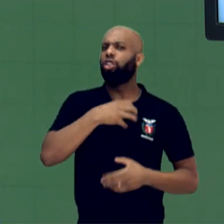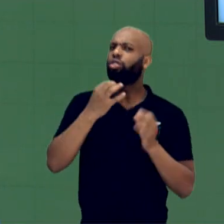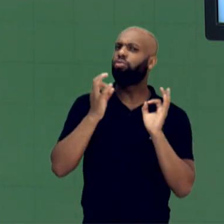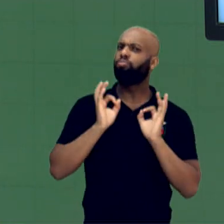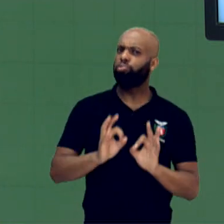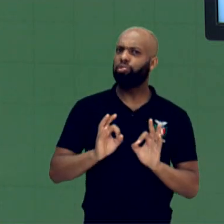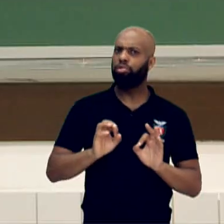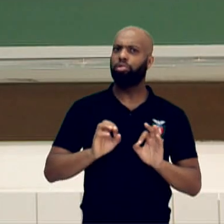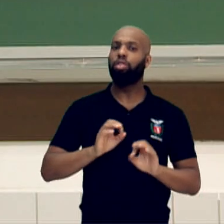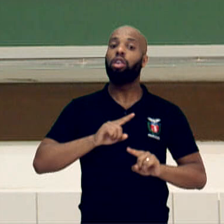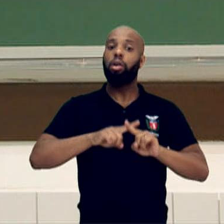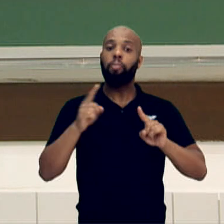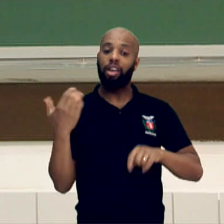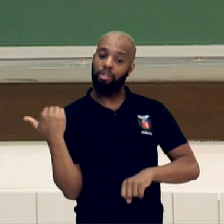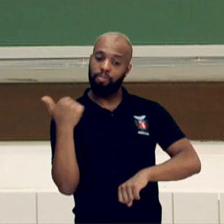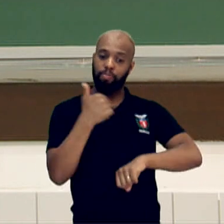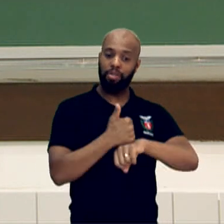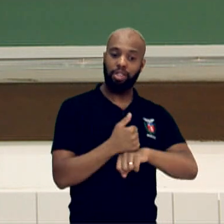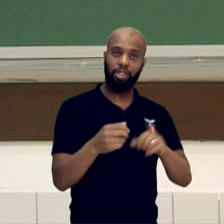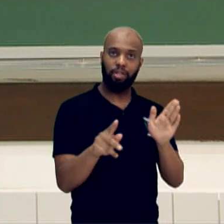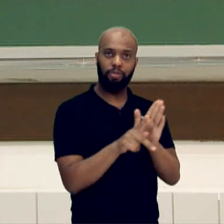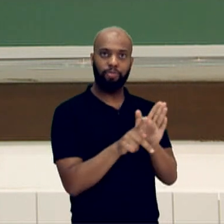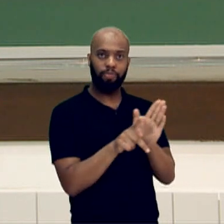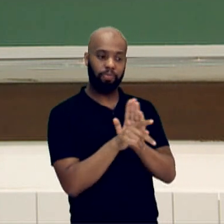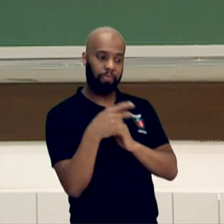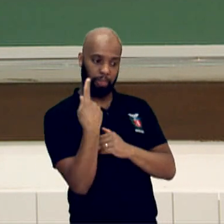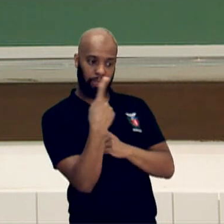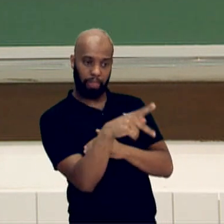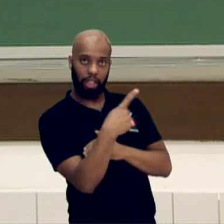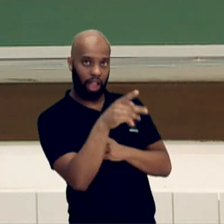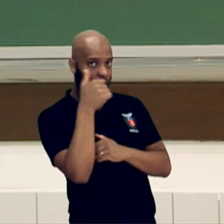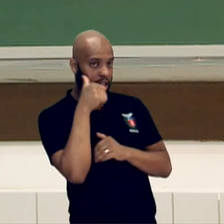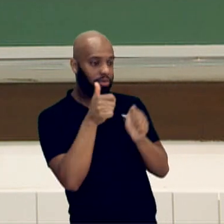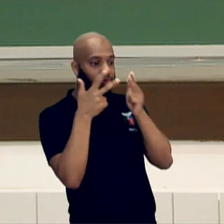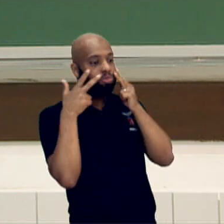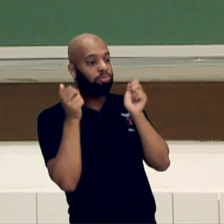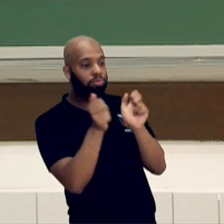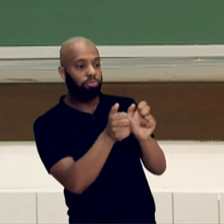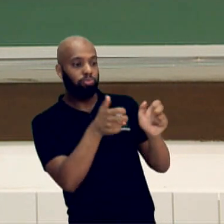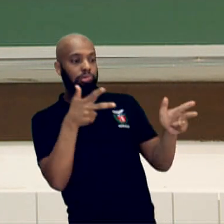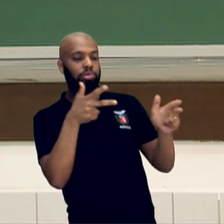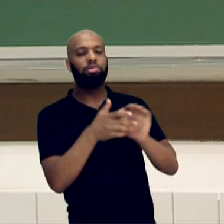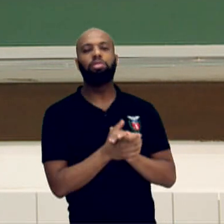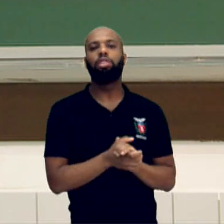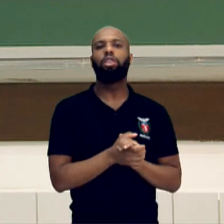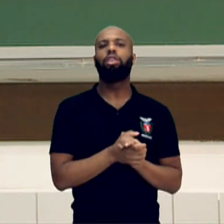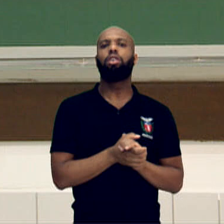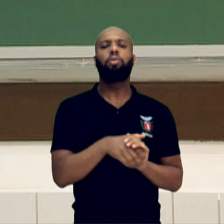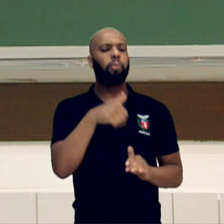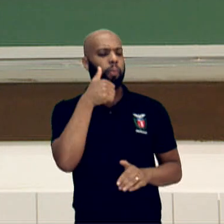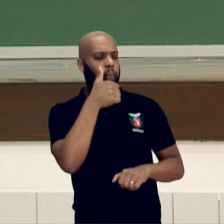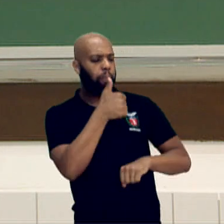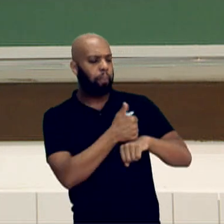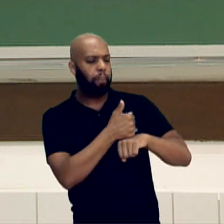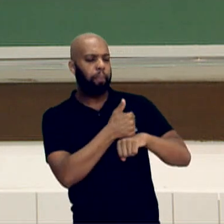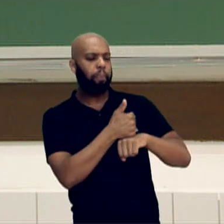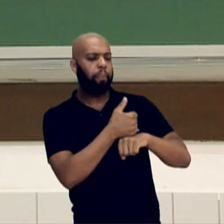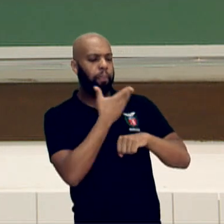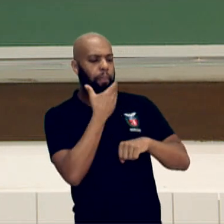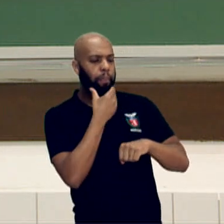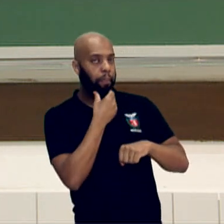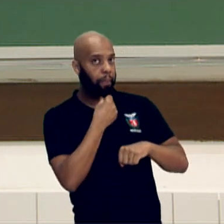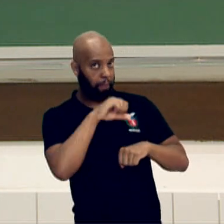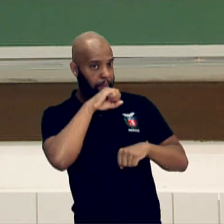Mas o pai, o cacique, o pai da Índia, ele juntou numa reunião